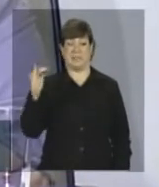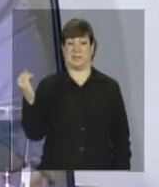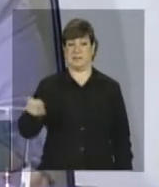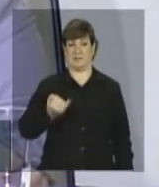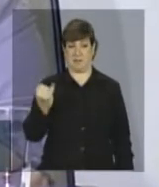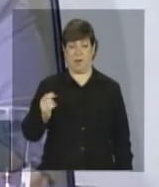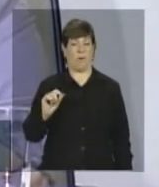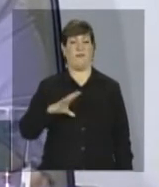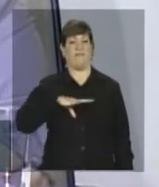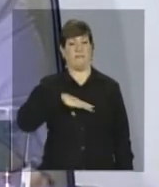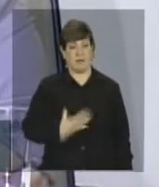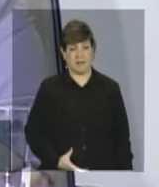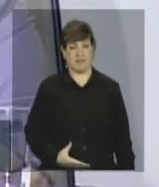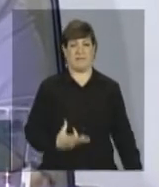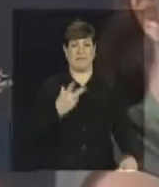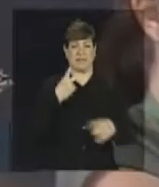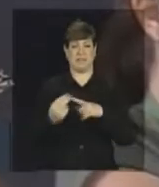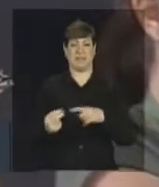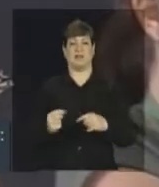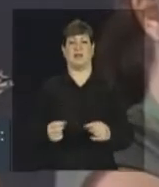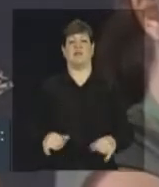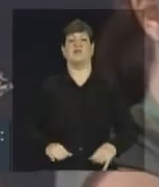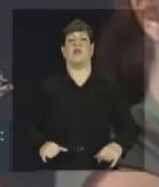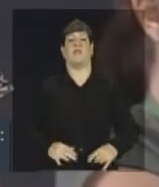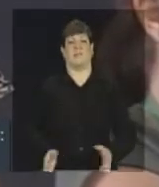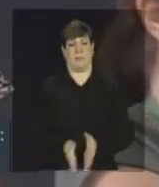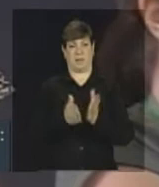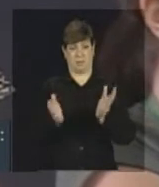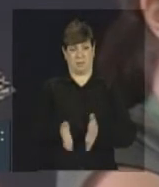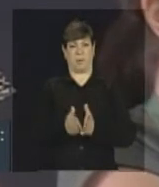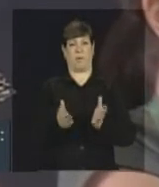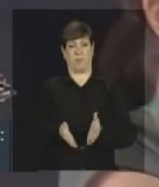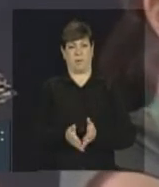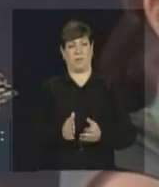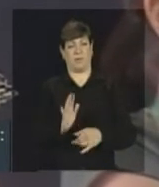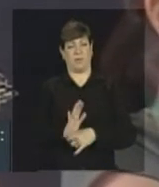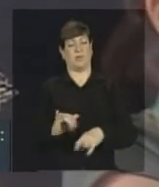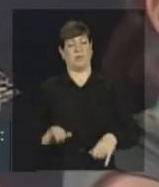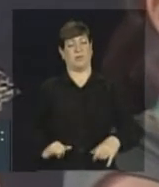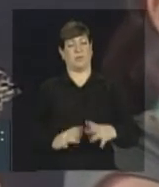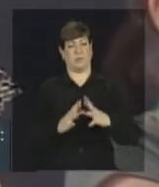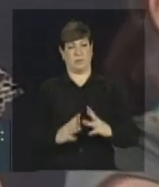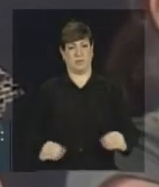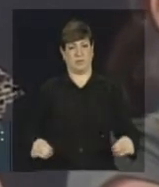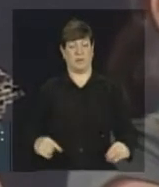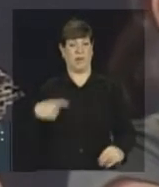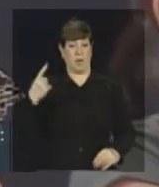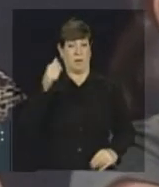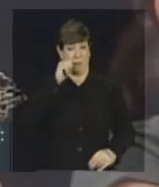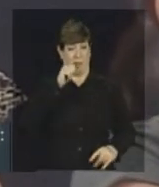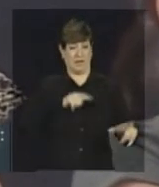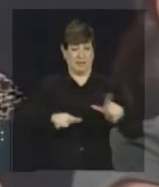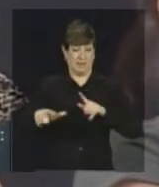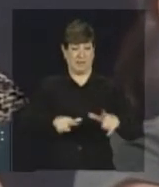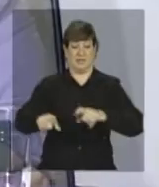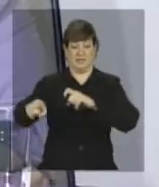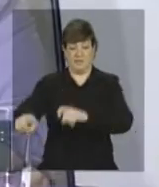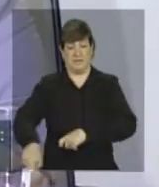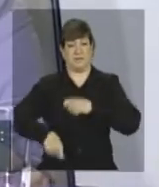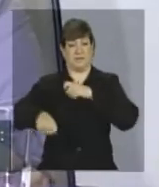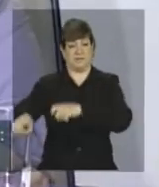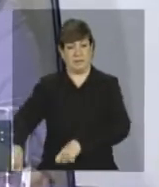o enfrentamento e superação da extrema pobreza. E as trabalhadoras rurais sabem melhor do que todas nós e todos